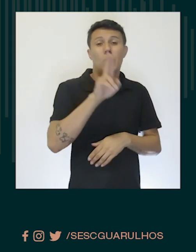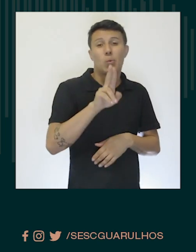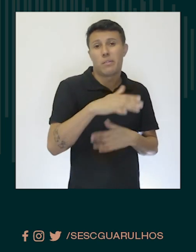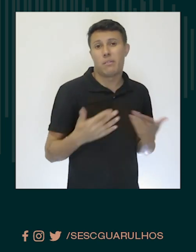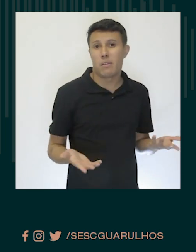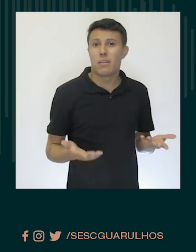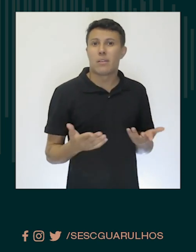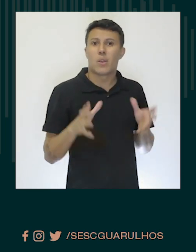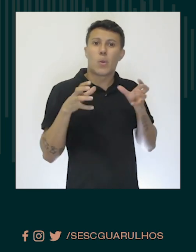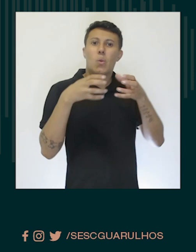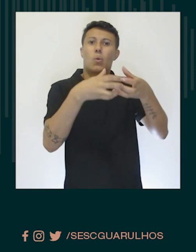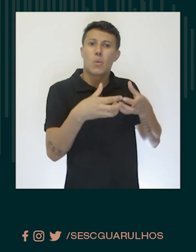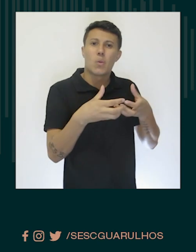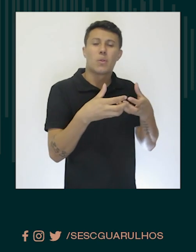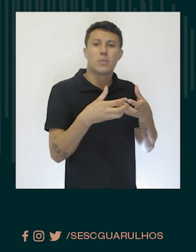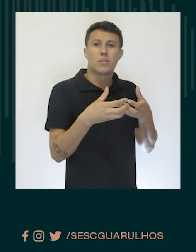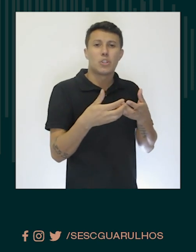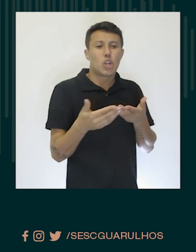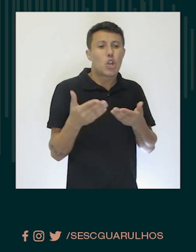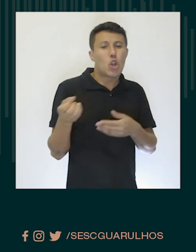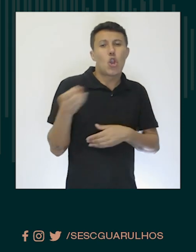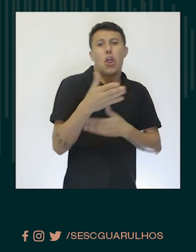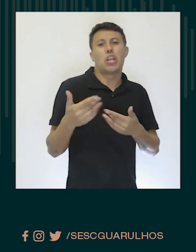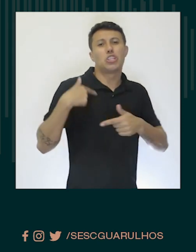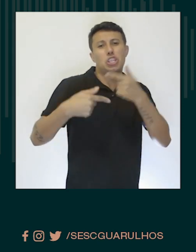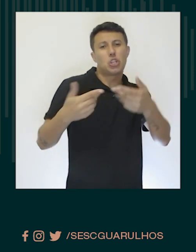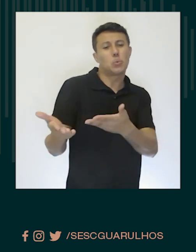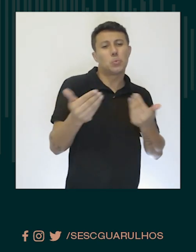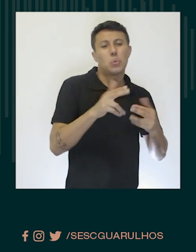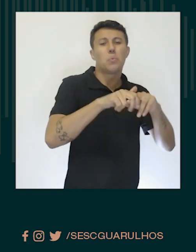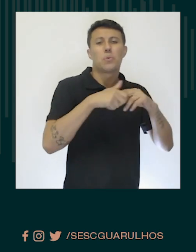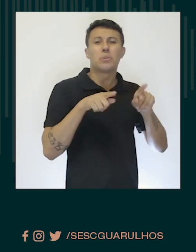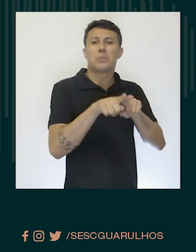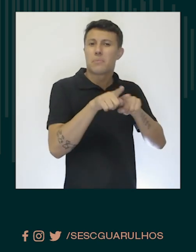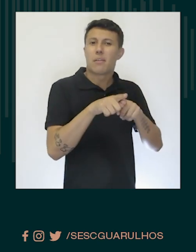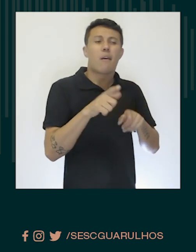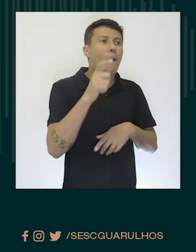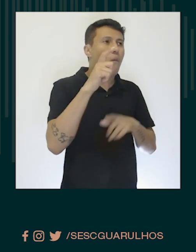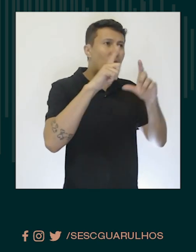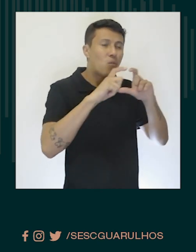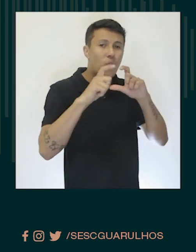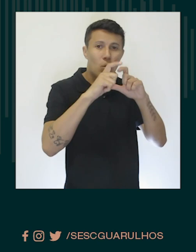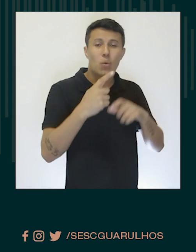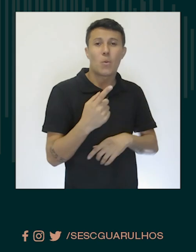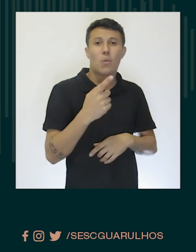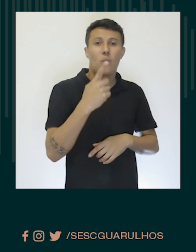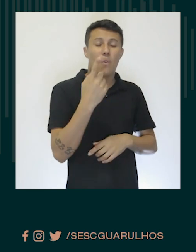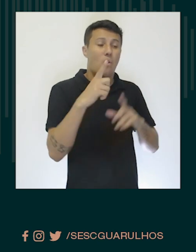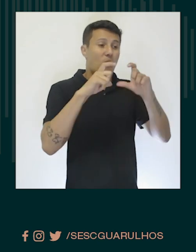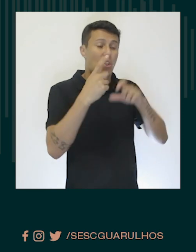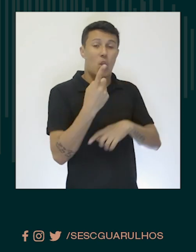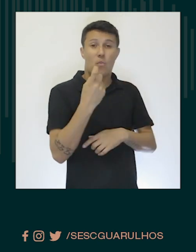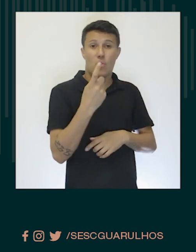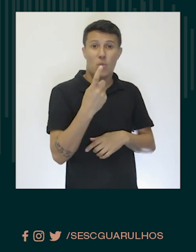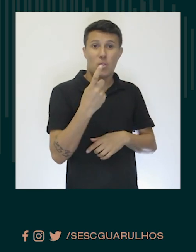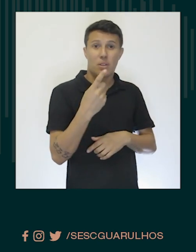aí. Ele que fotografou todas essas fotos aí, são dele. Ele era o único fotógrafo dentro de um estádio. Enfim, vai lá,